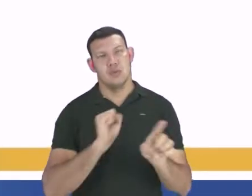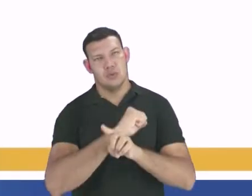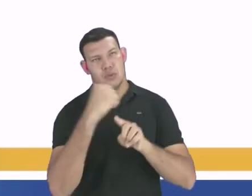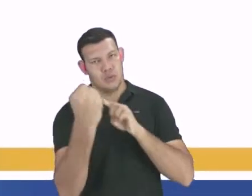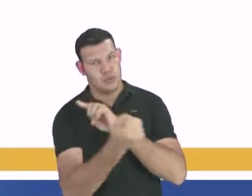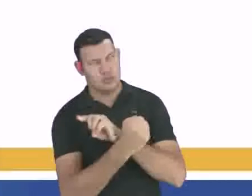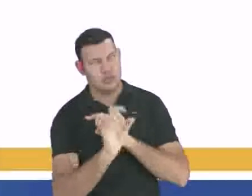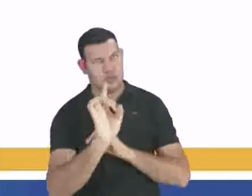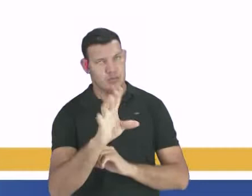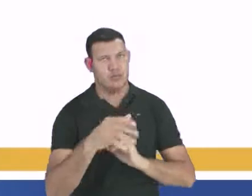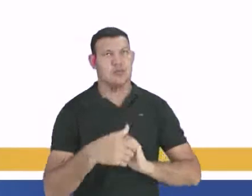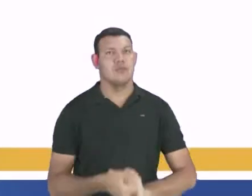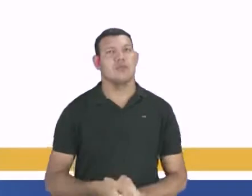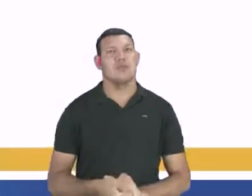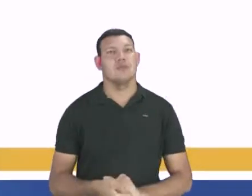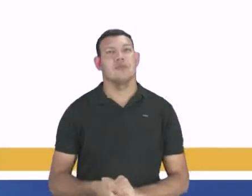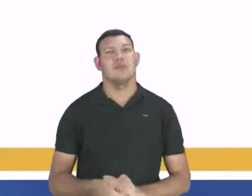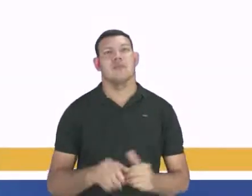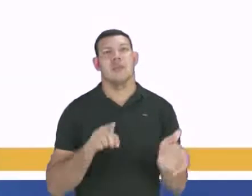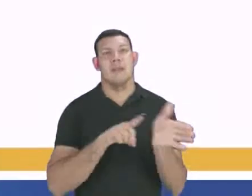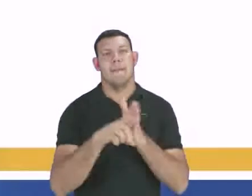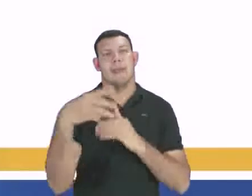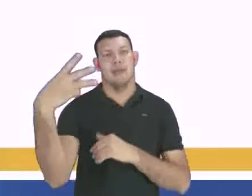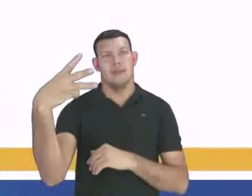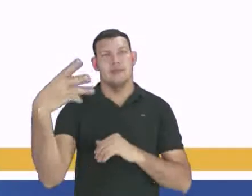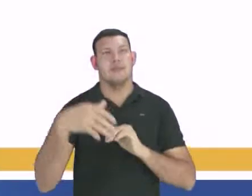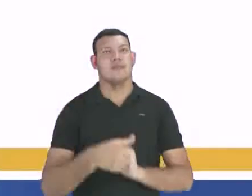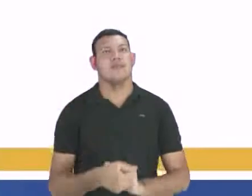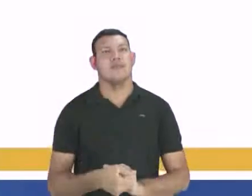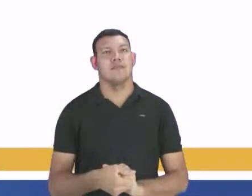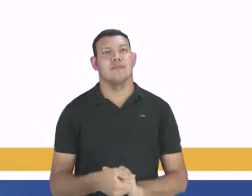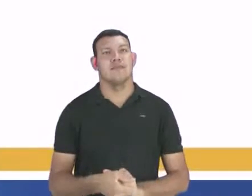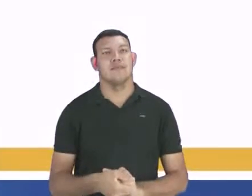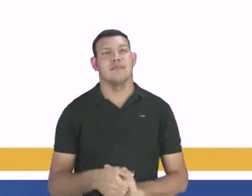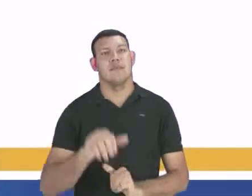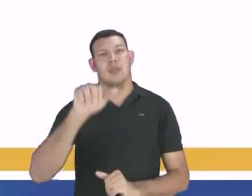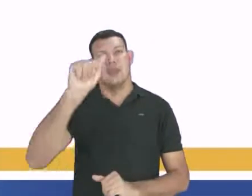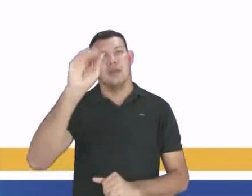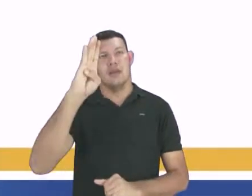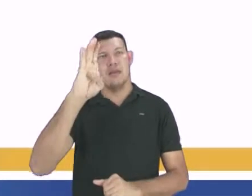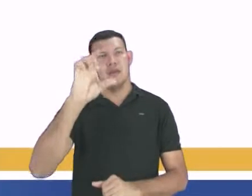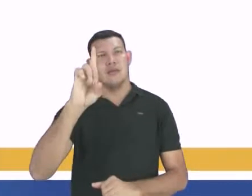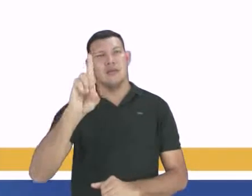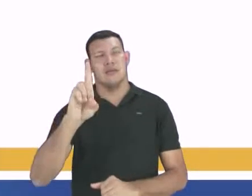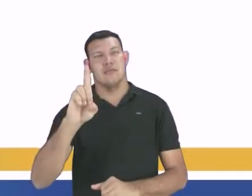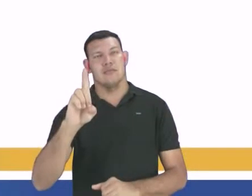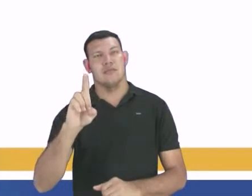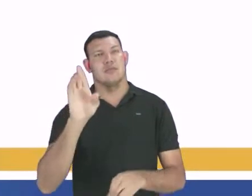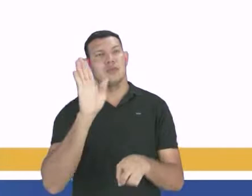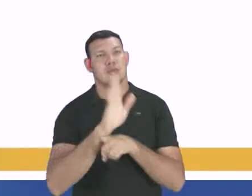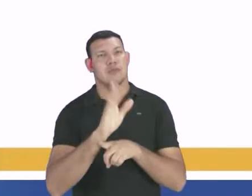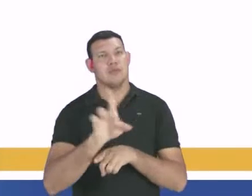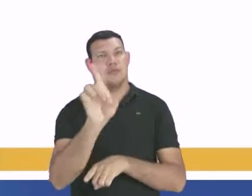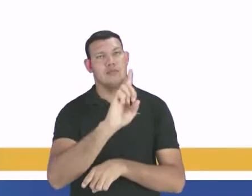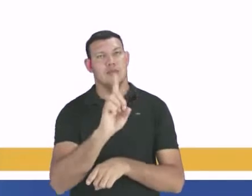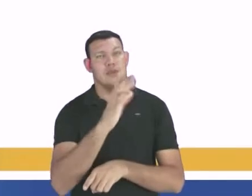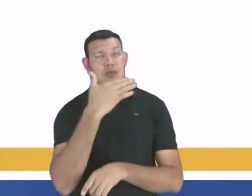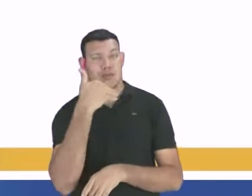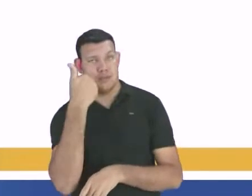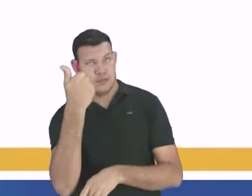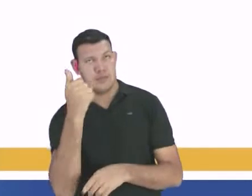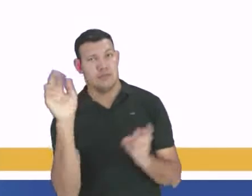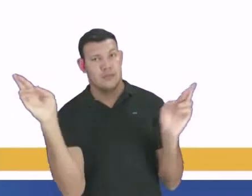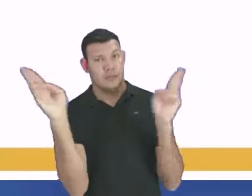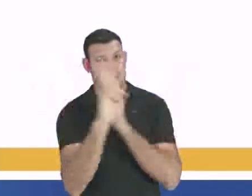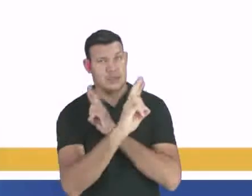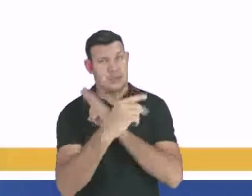tá? E a resposta da 3 é: qual dessas alternativas não contribui para a melhora do meio ambiente, né? Não estão relacionadas